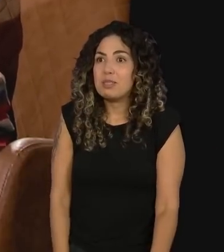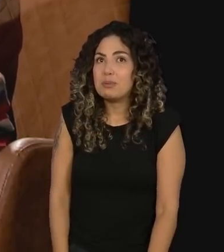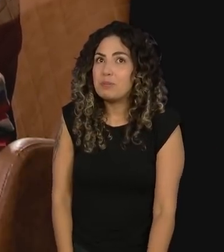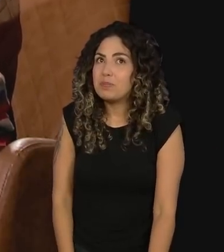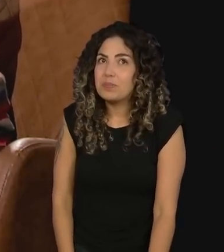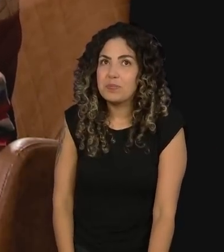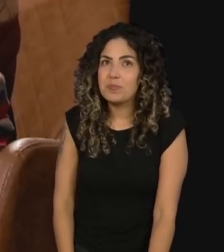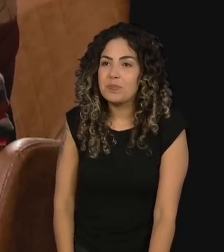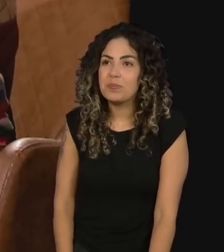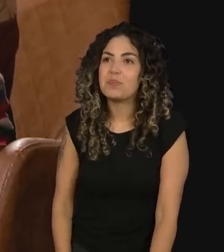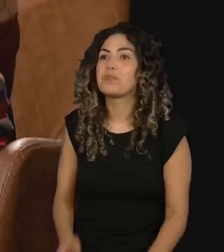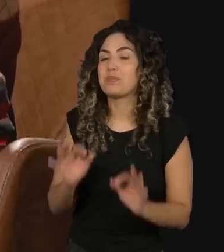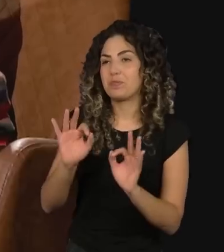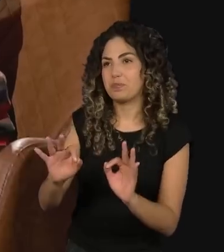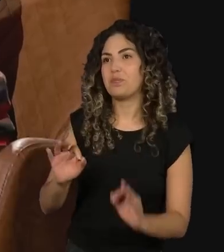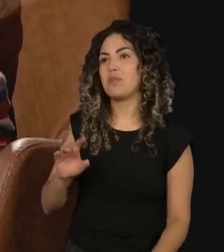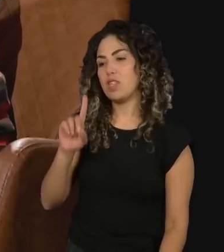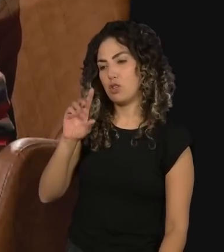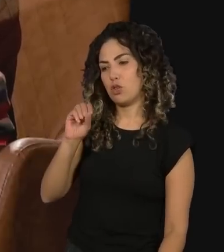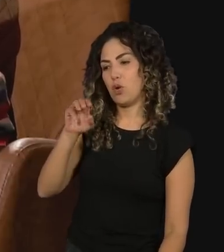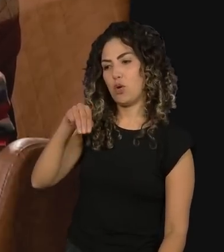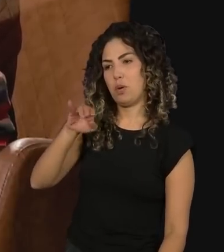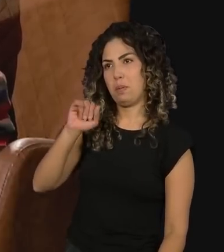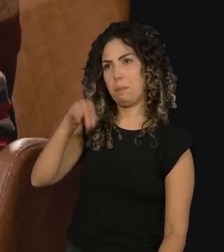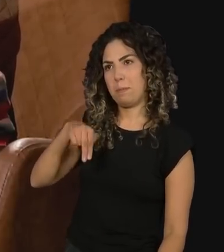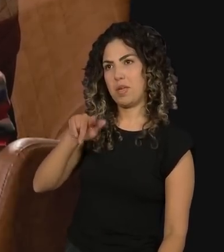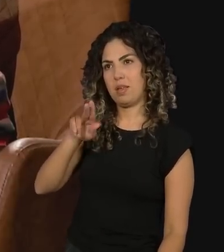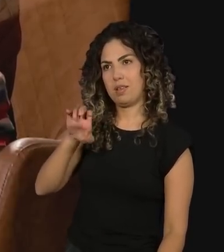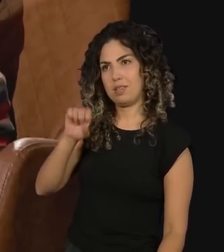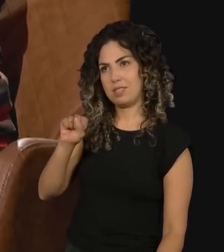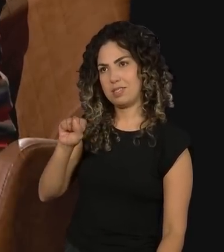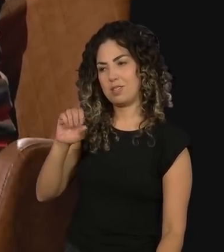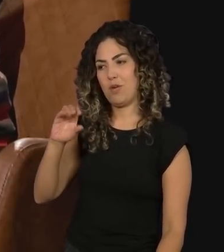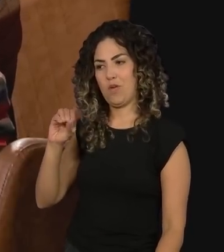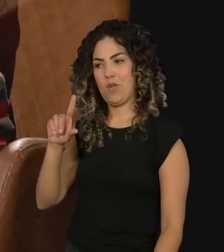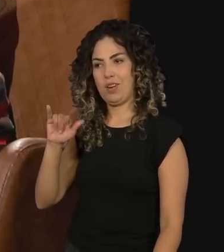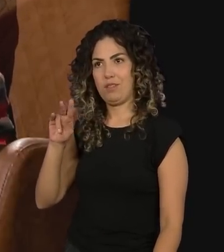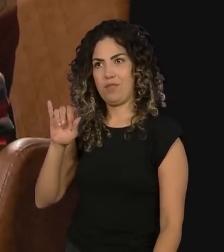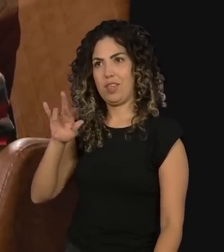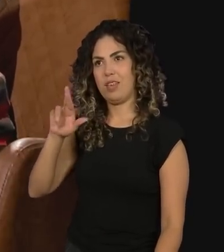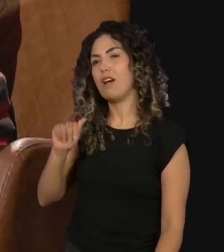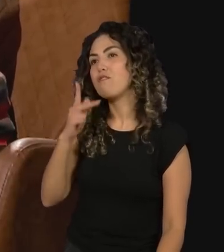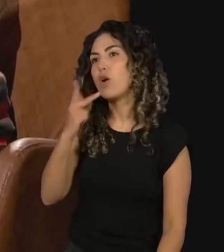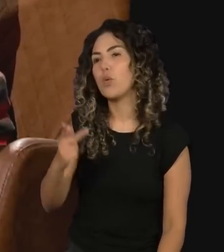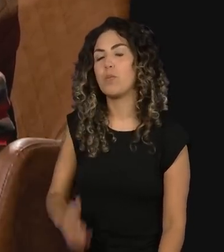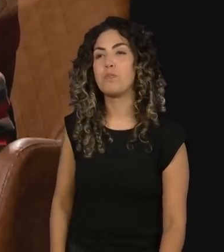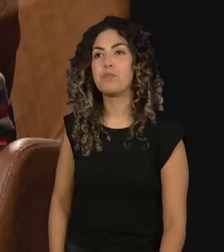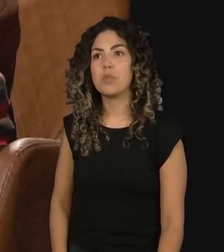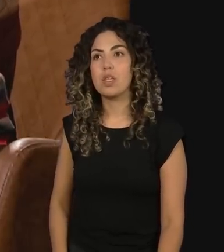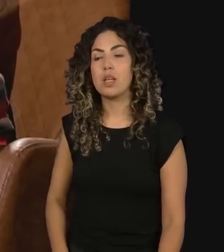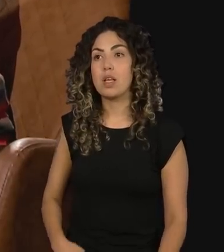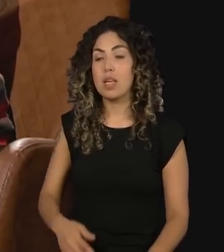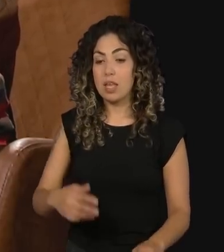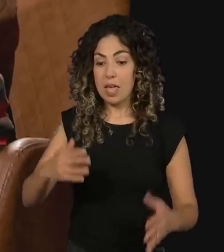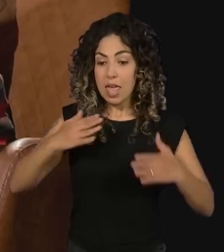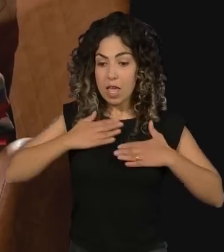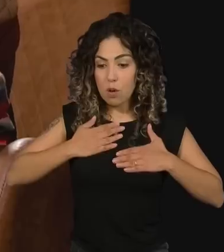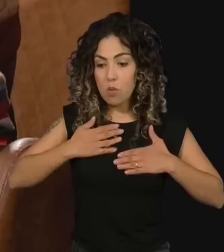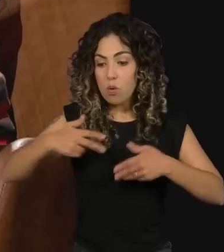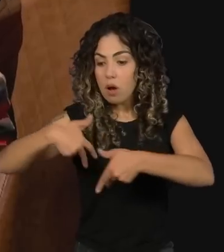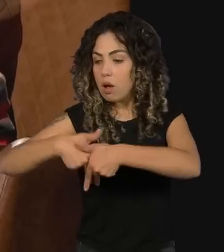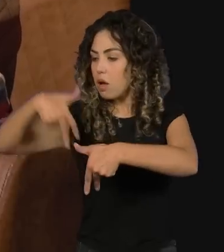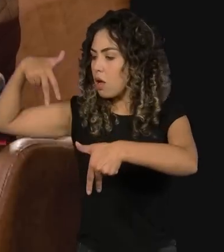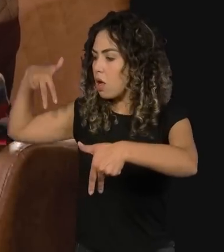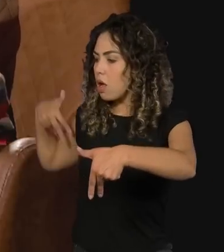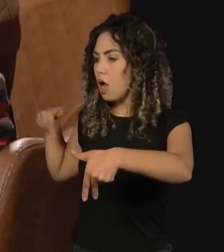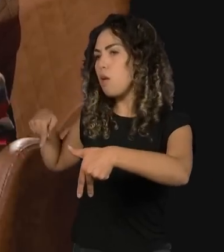o Domingos Oliveira dizia, eu sou o que as mulheres fizeram de mim. Eu sou o somatório